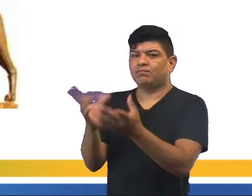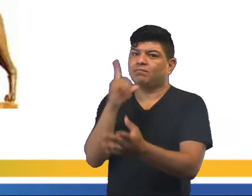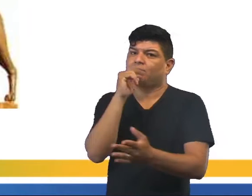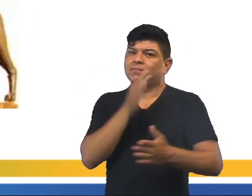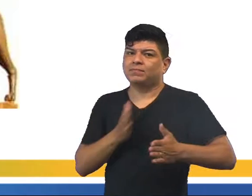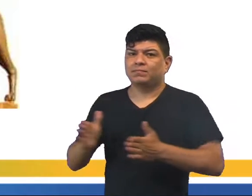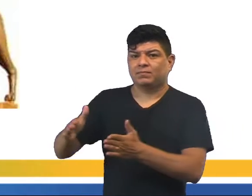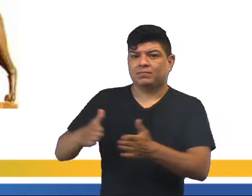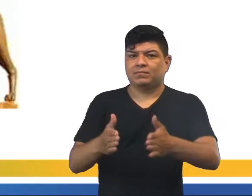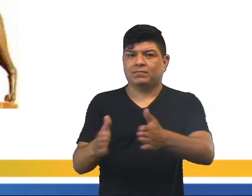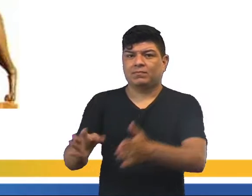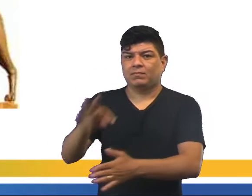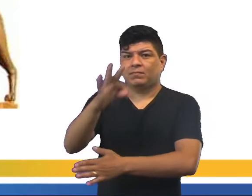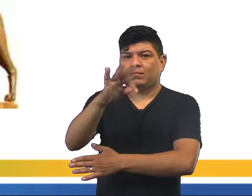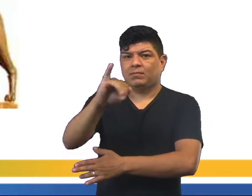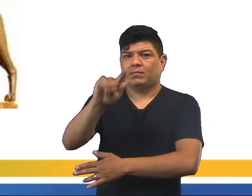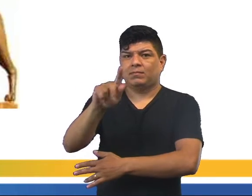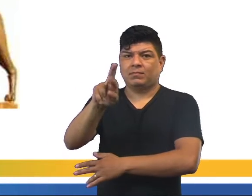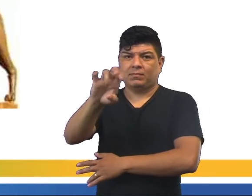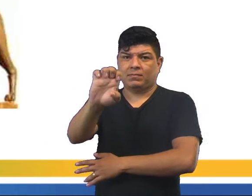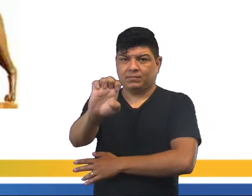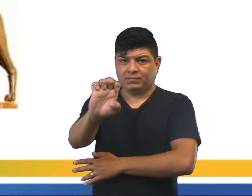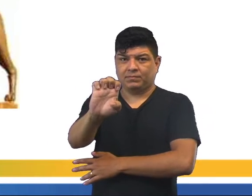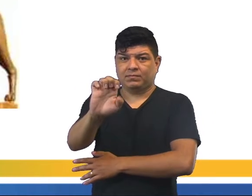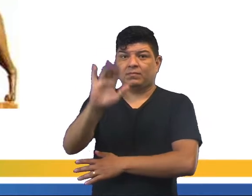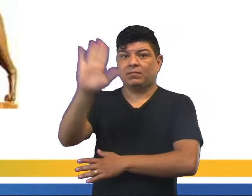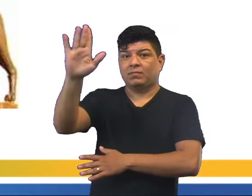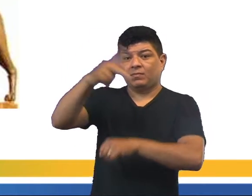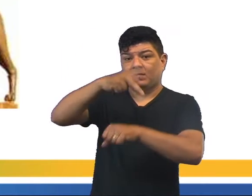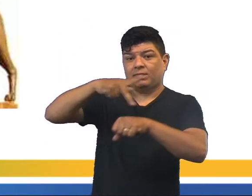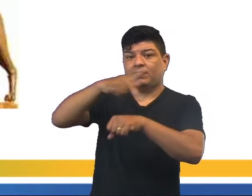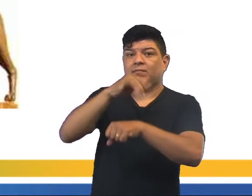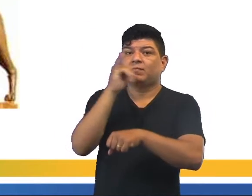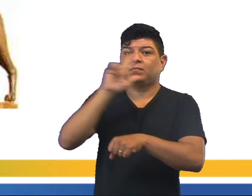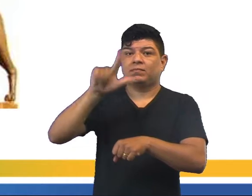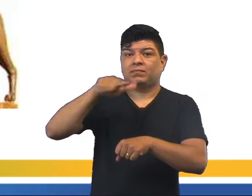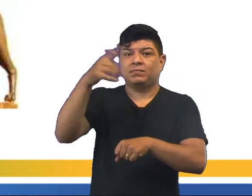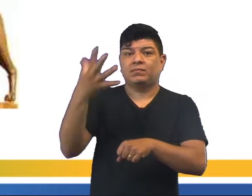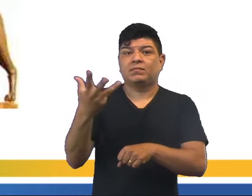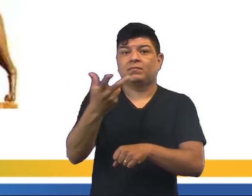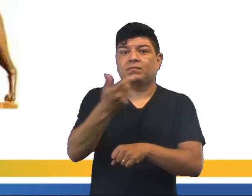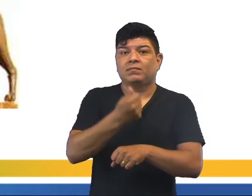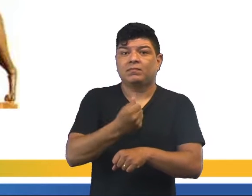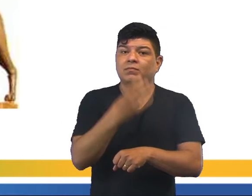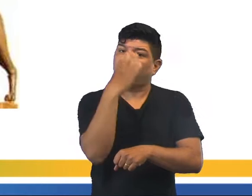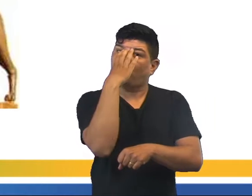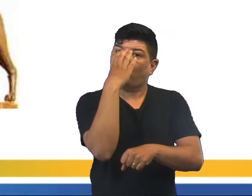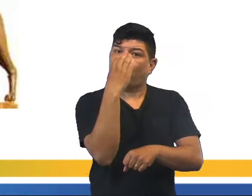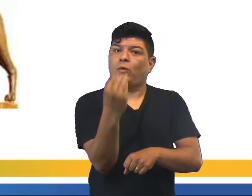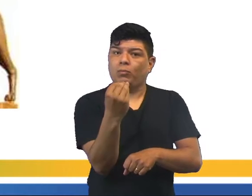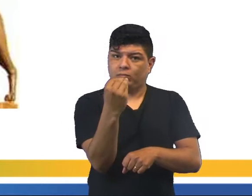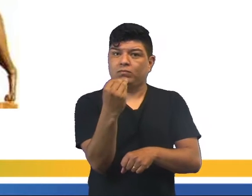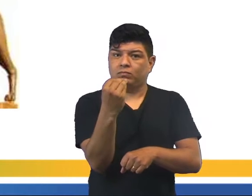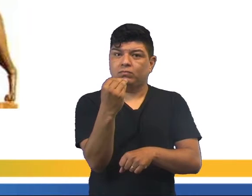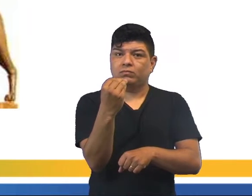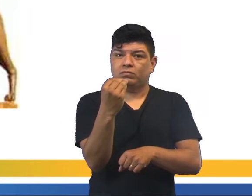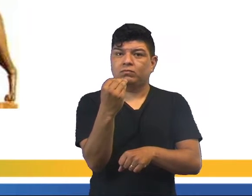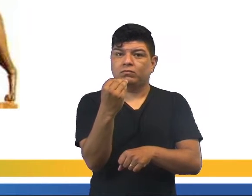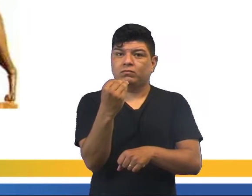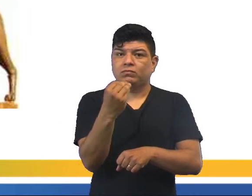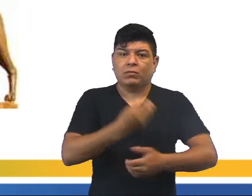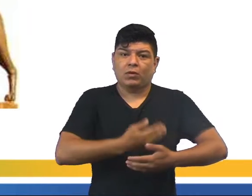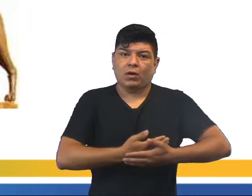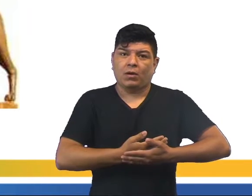Tibre, na Itália, e logo em seguida eles foram resgatados por uma loba, foram amamentados